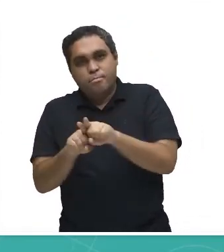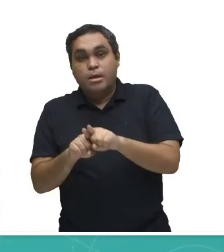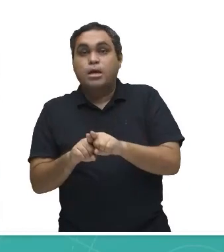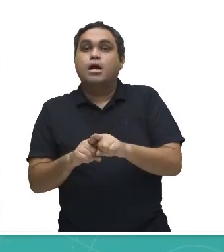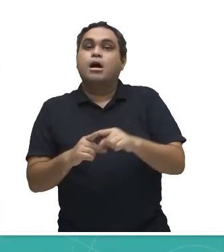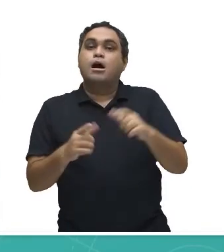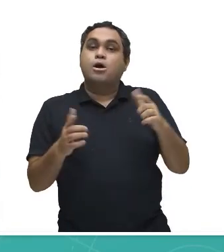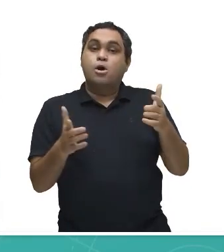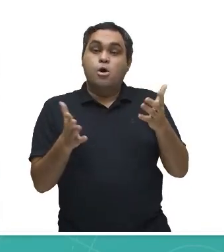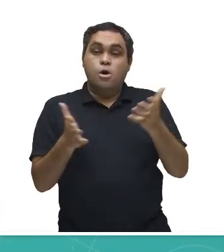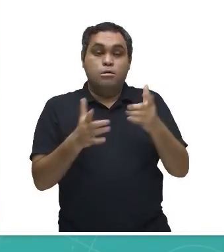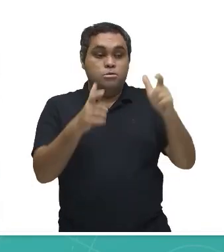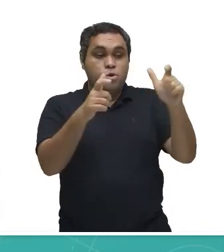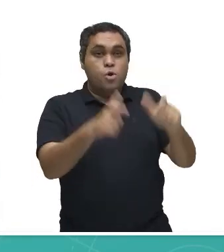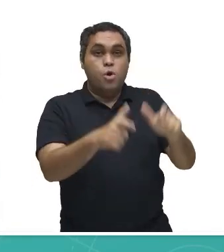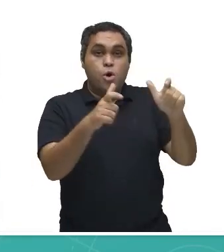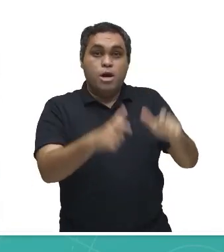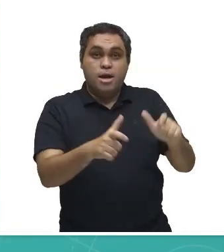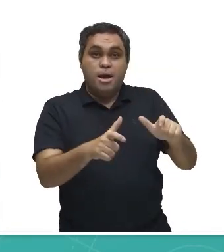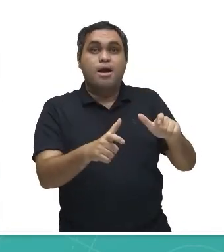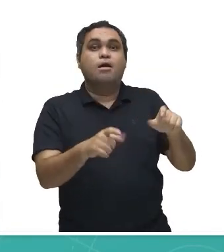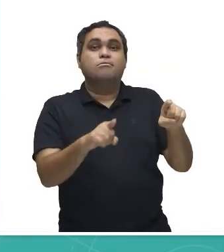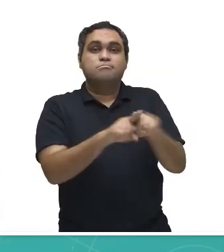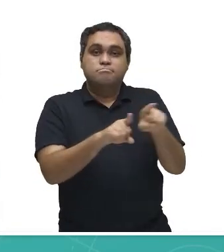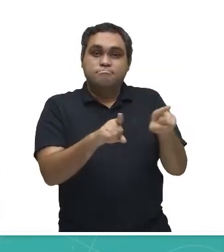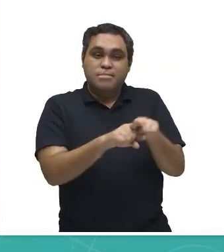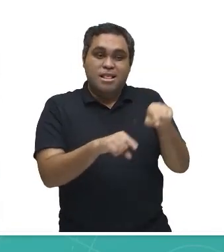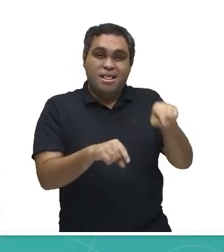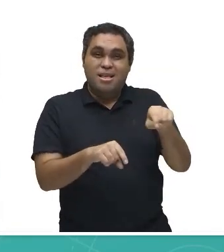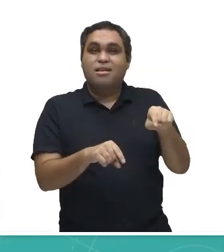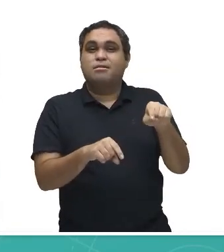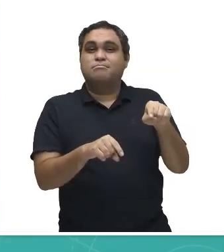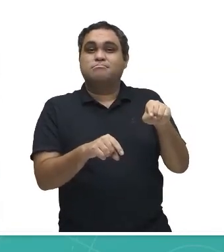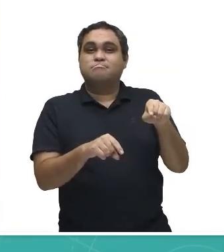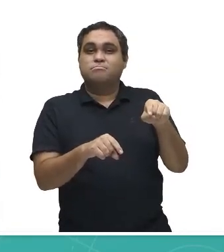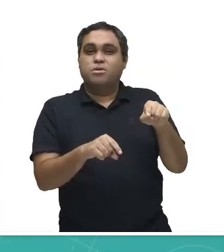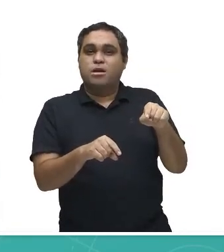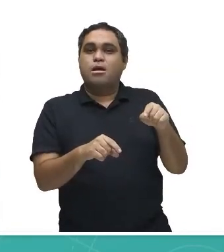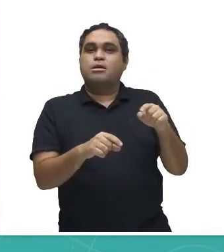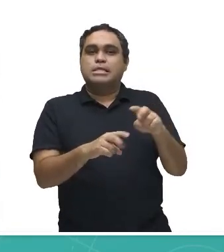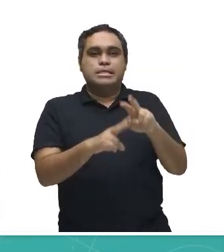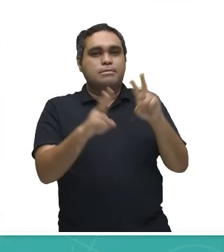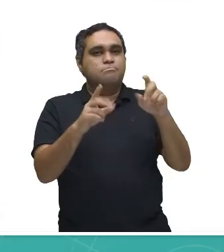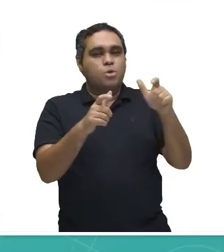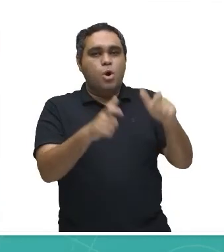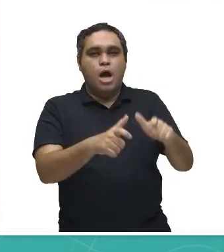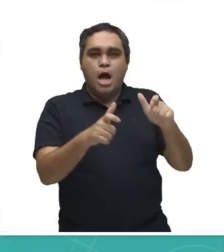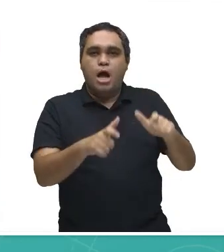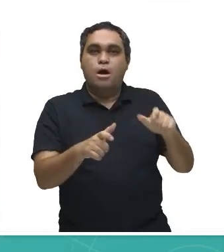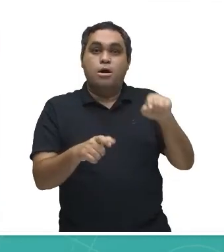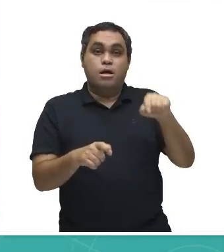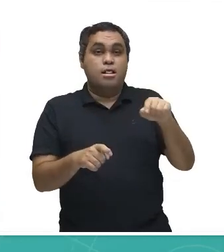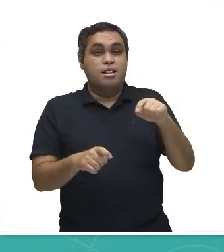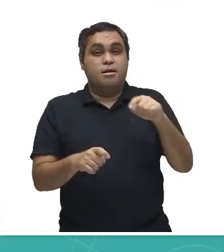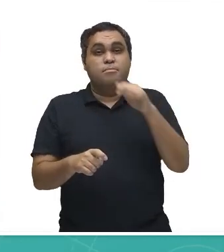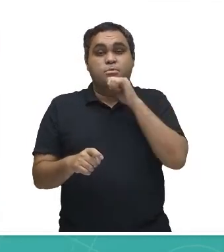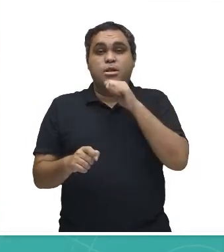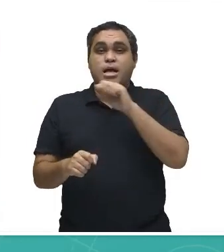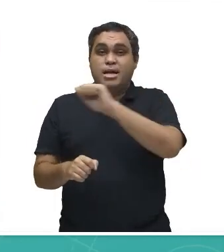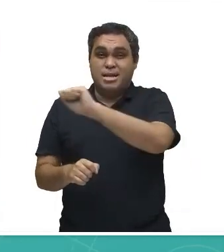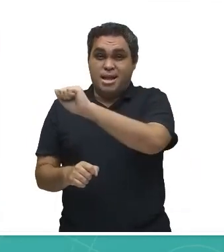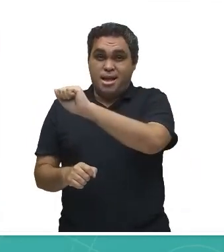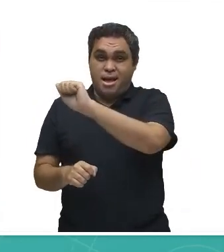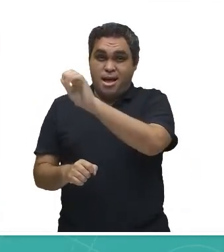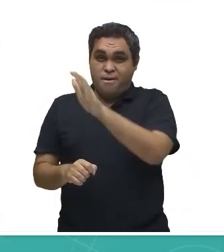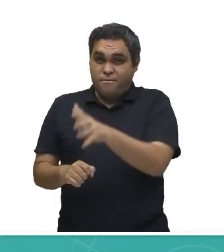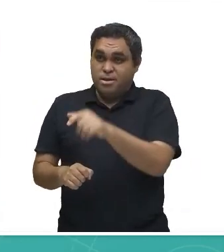obrigados, detalhe, muitos desses escravizados lá na África eram reis, eram nobres, imagine você